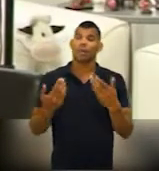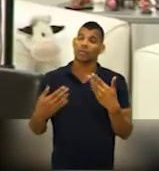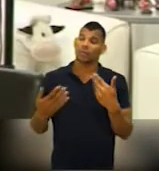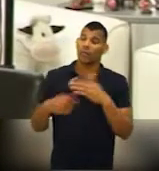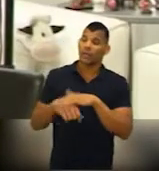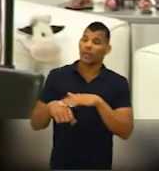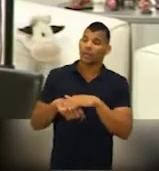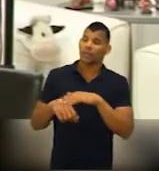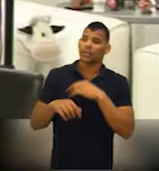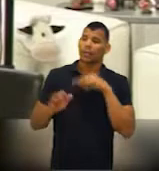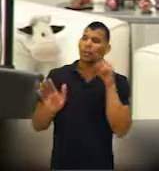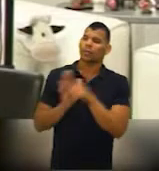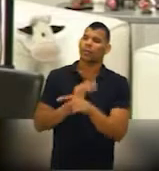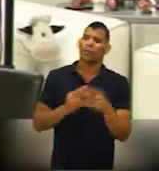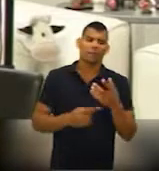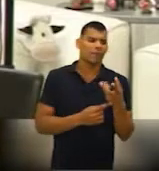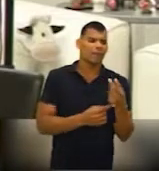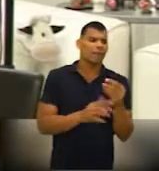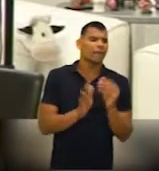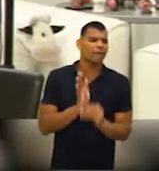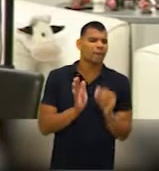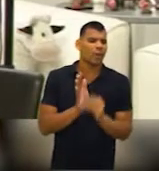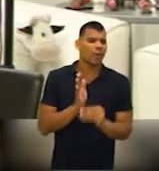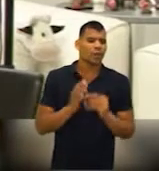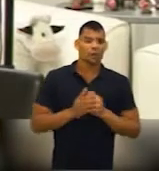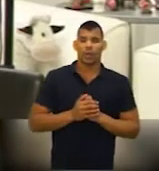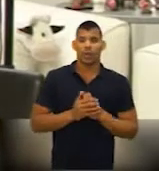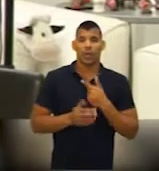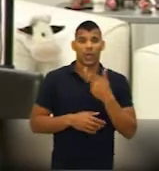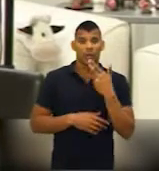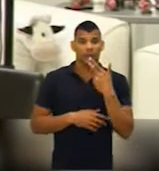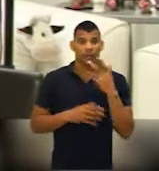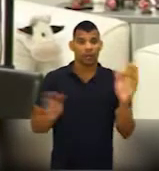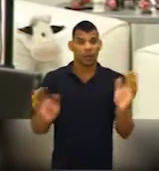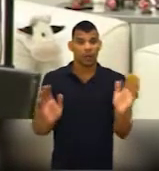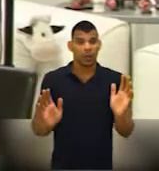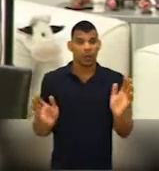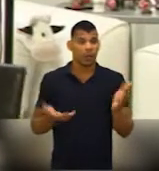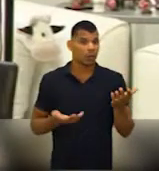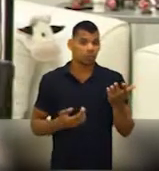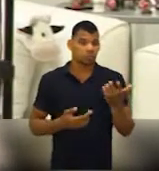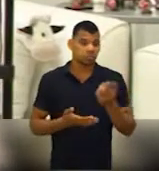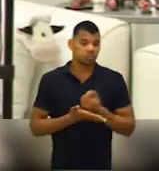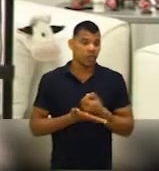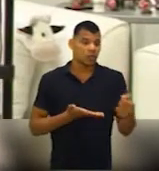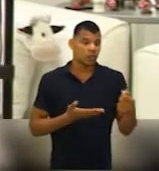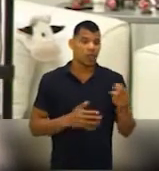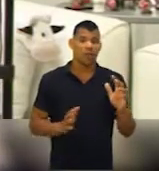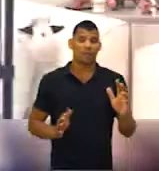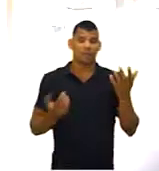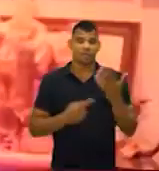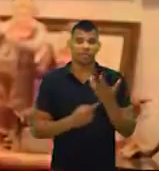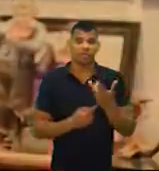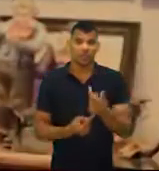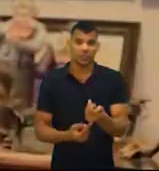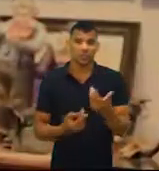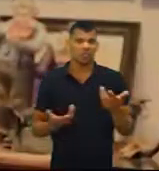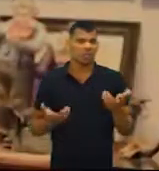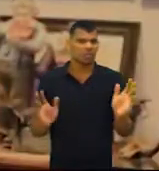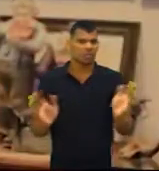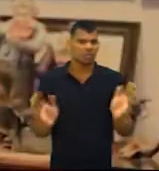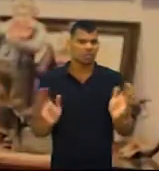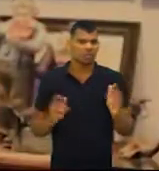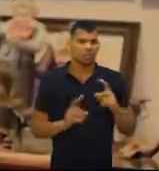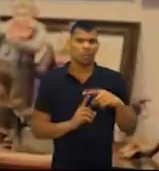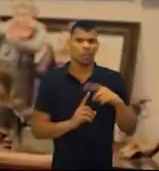E eu conversando com ela, eu perguntei, Leila, você acha que não está faltando uns festivais? Ela disse, não, eu acho que o modelo está ultrapassado. É assim que você vê ou você acha que o